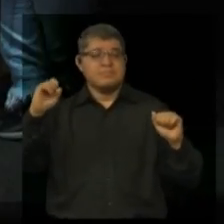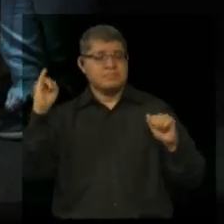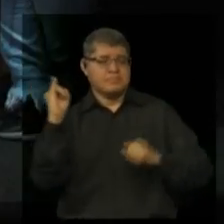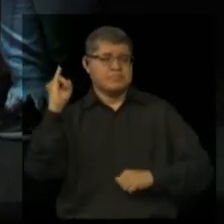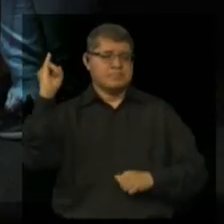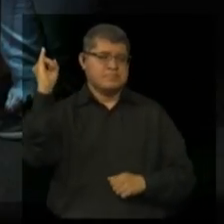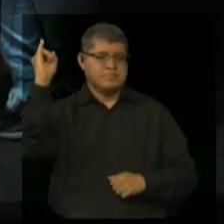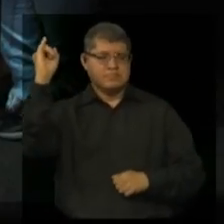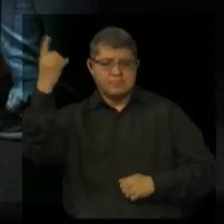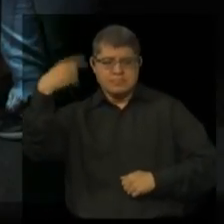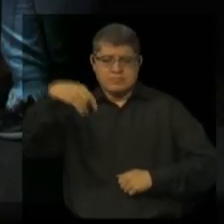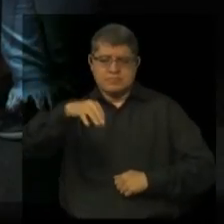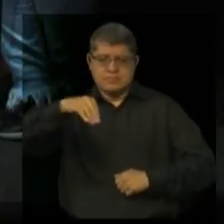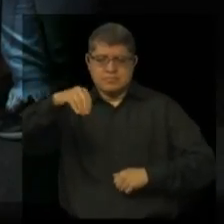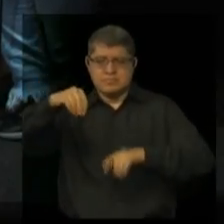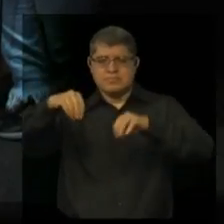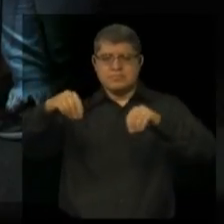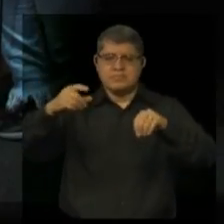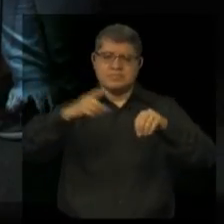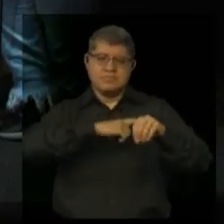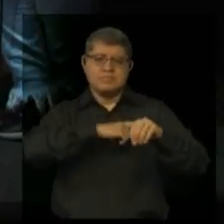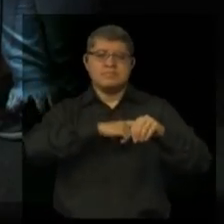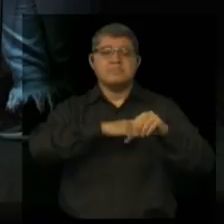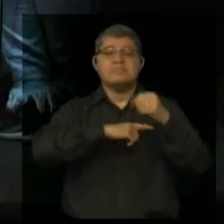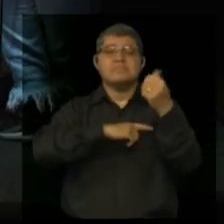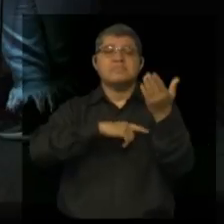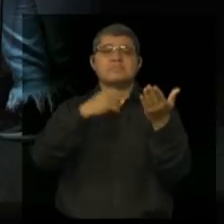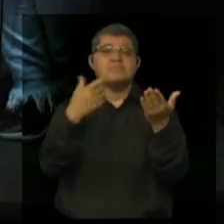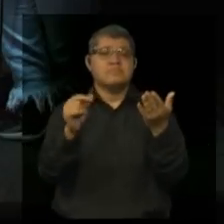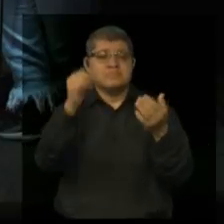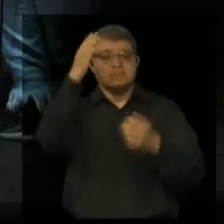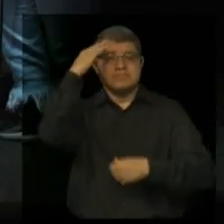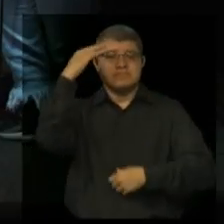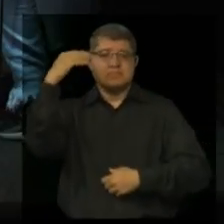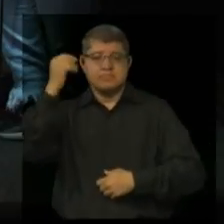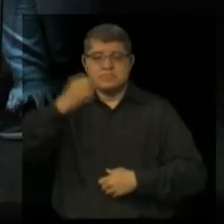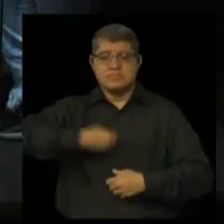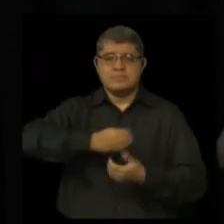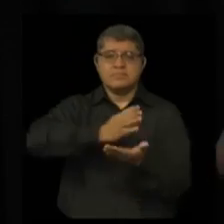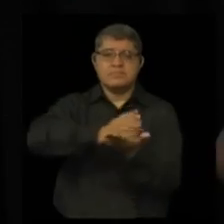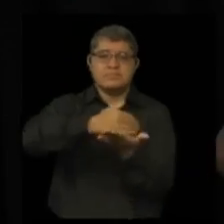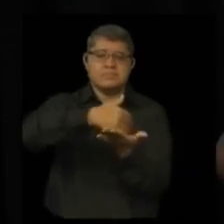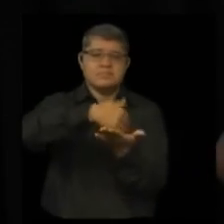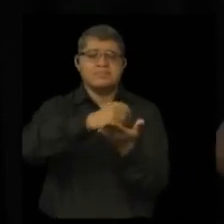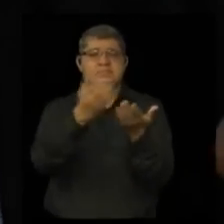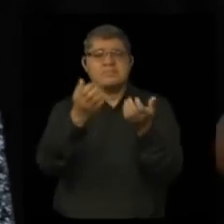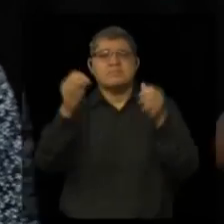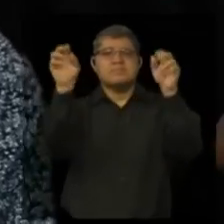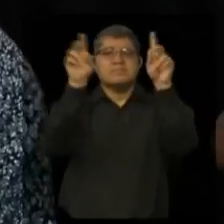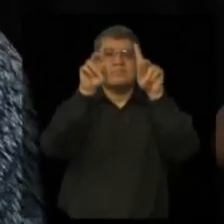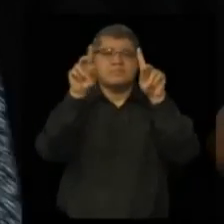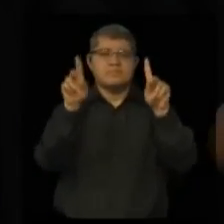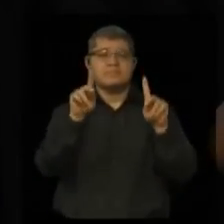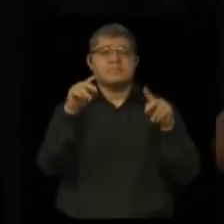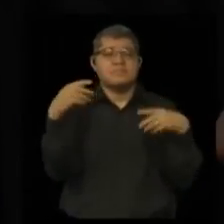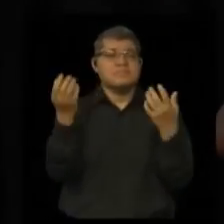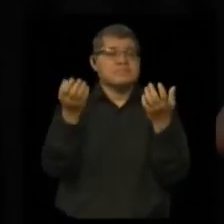Importante na posse da terra é saber dividir. Queremos